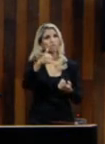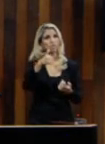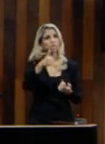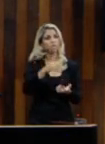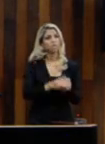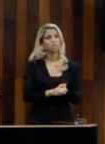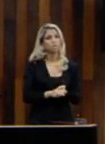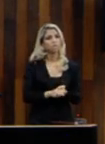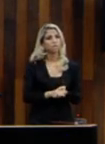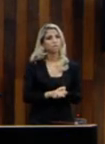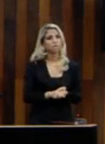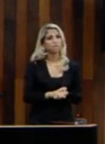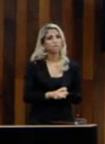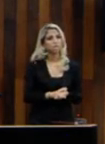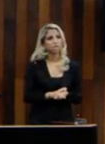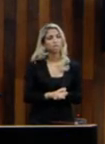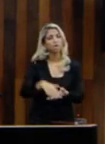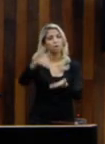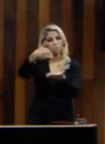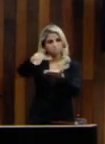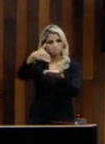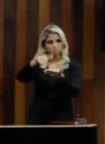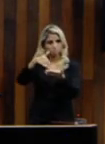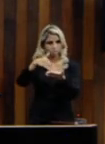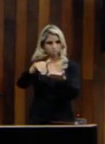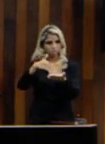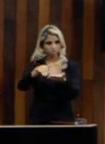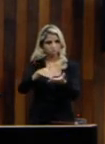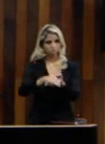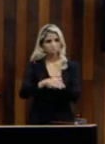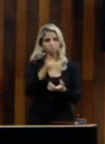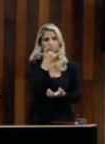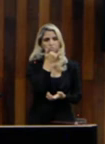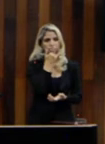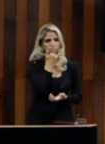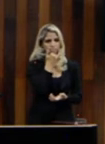presidente, que ele soube que ele ia ser despejado.